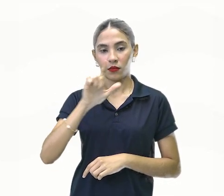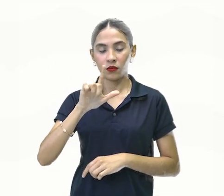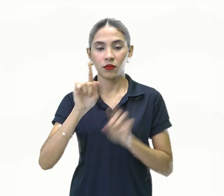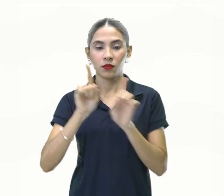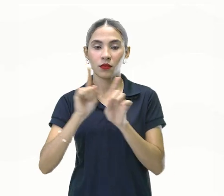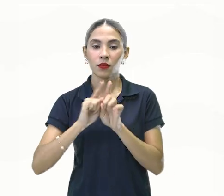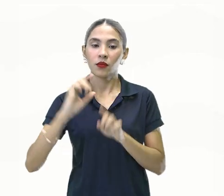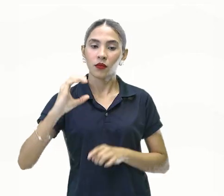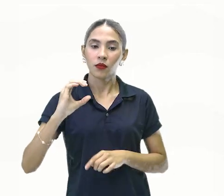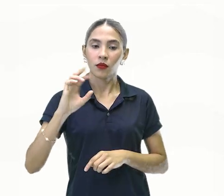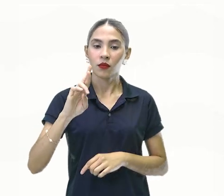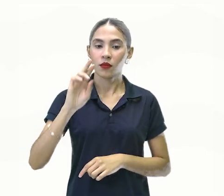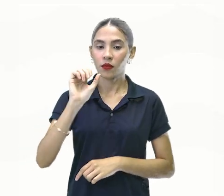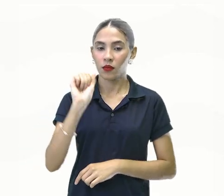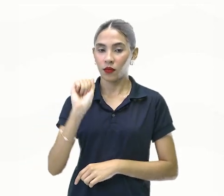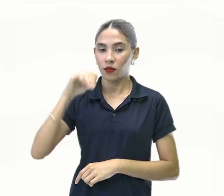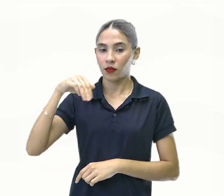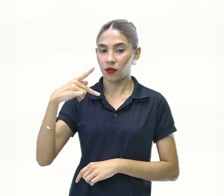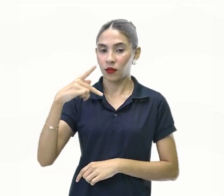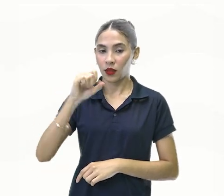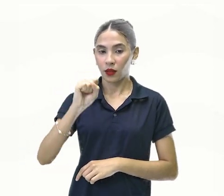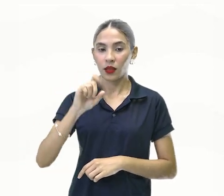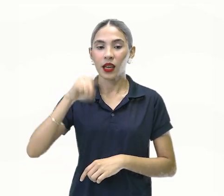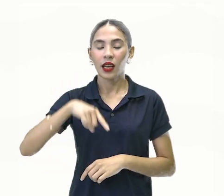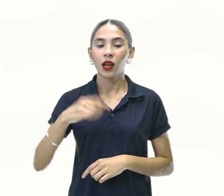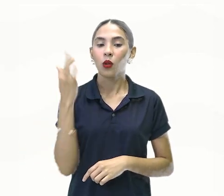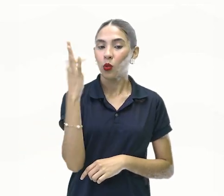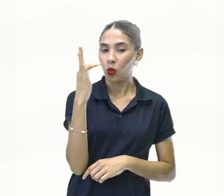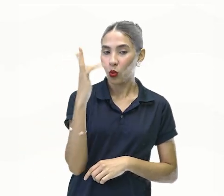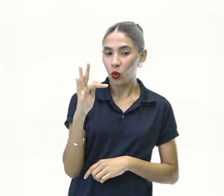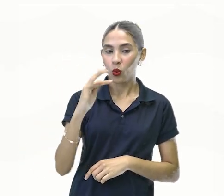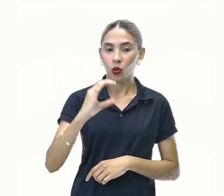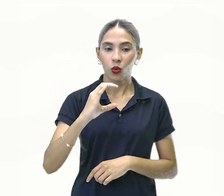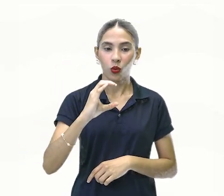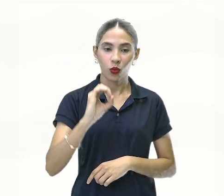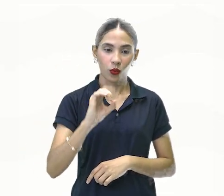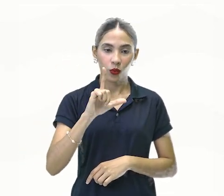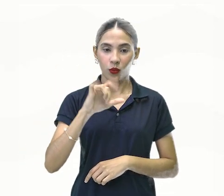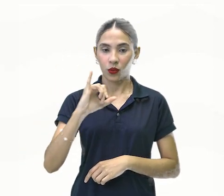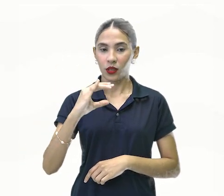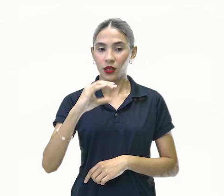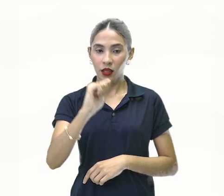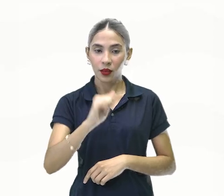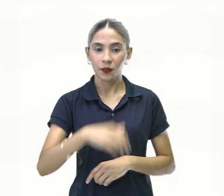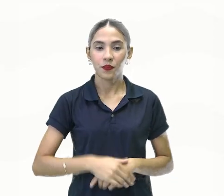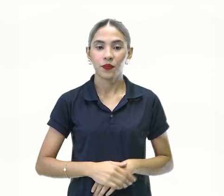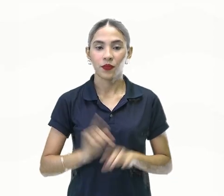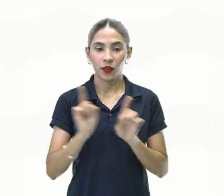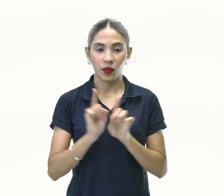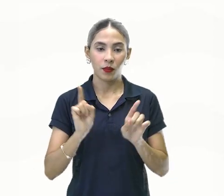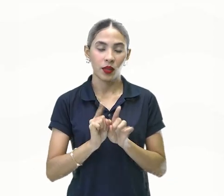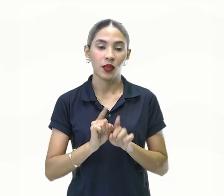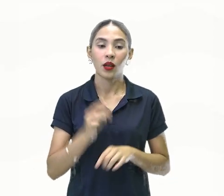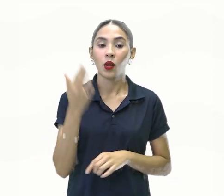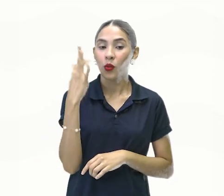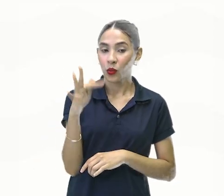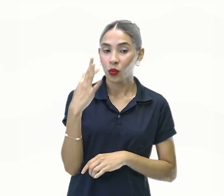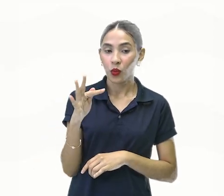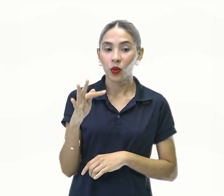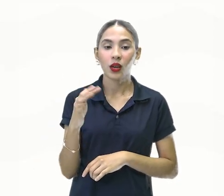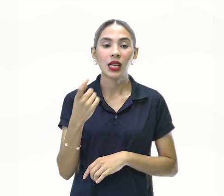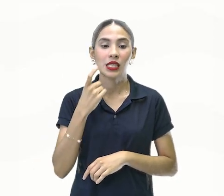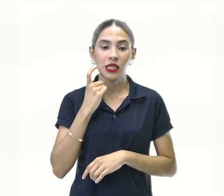palavra cognata, né? Cólica menstrual. Toothaches, né? Dor de dente, também